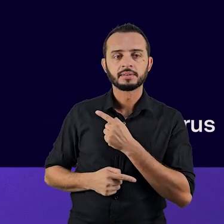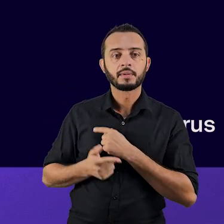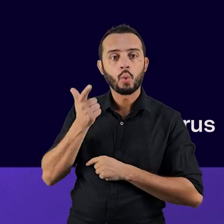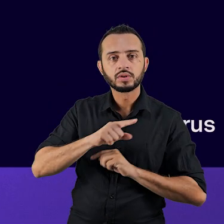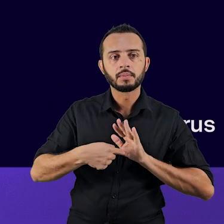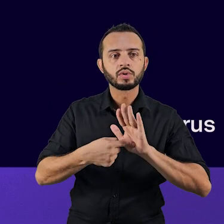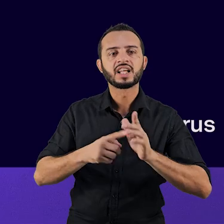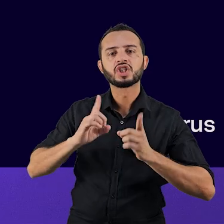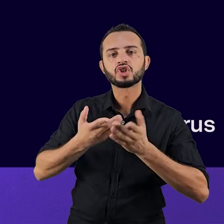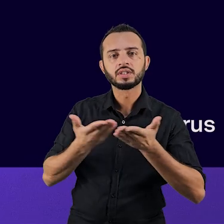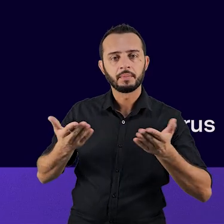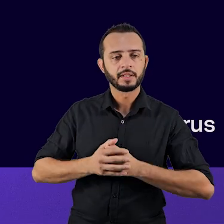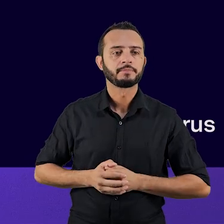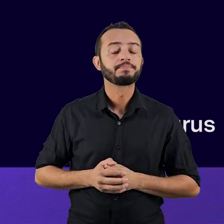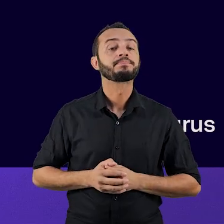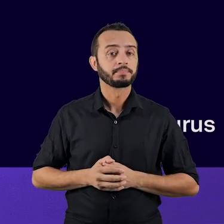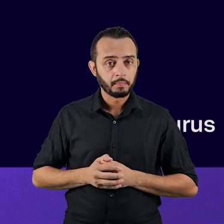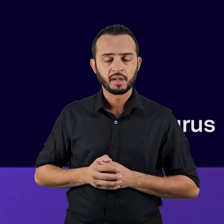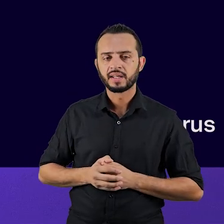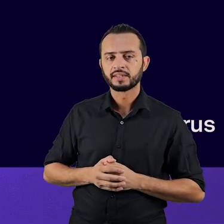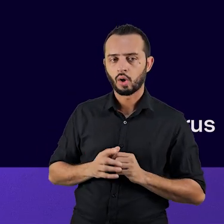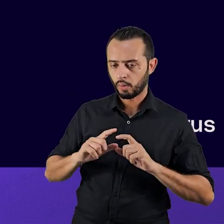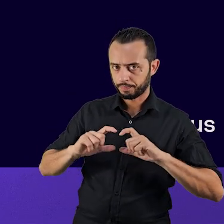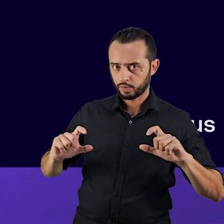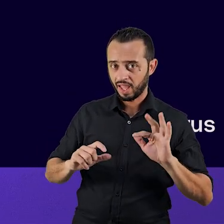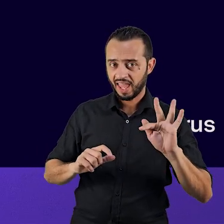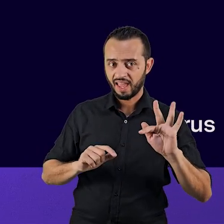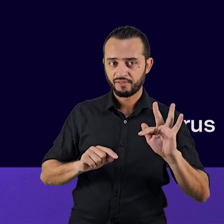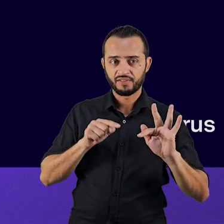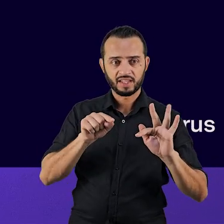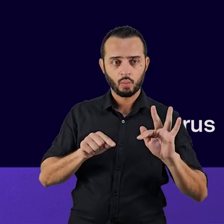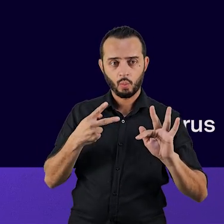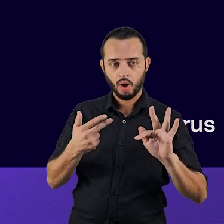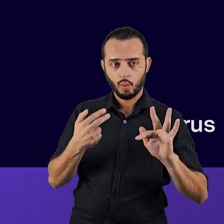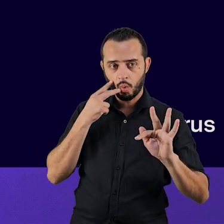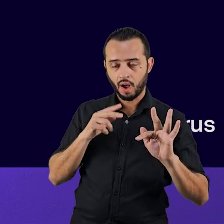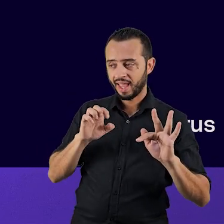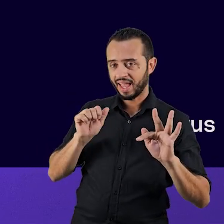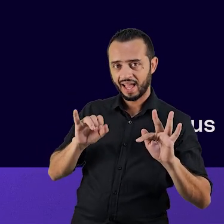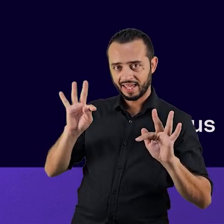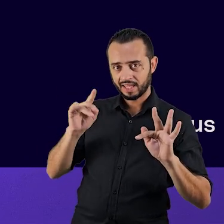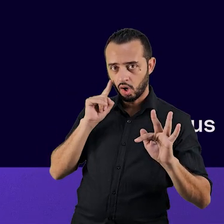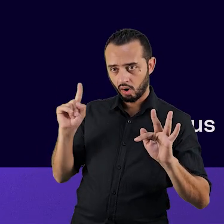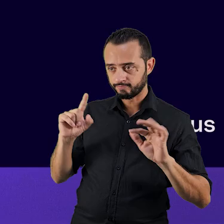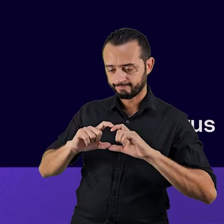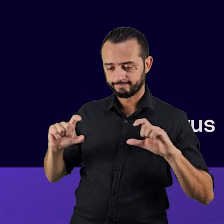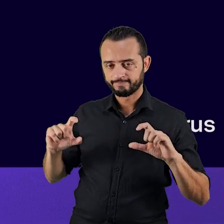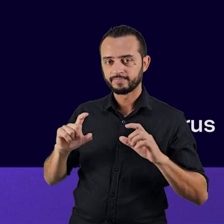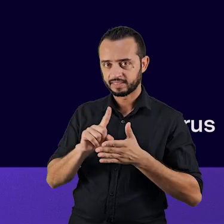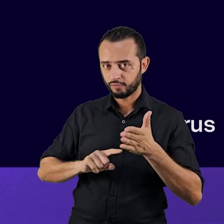meu estado clássico. Tá? E F é igual a ma tem informação de energia lá dentro. Tá? Então F é igual a